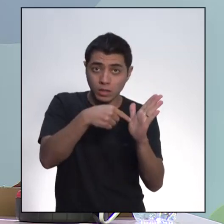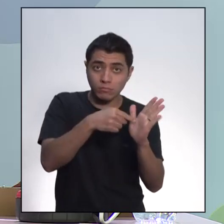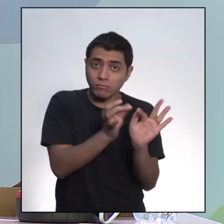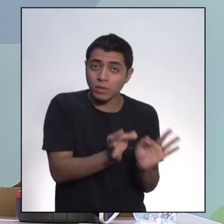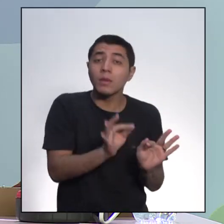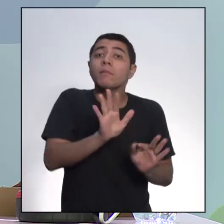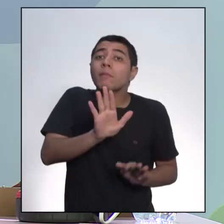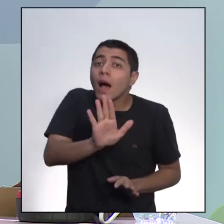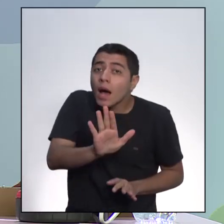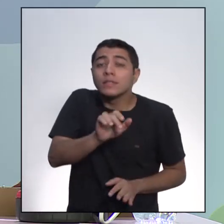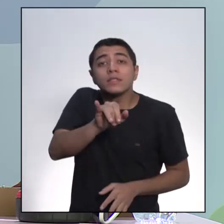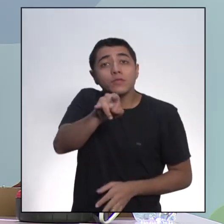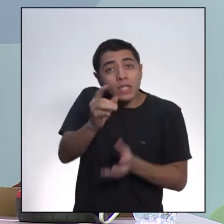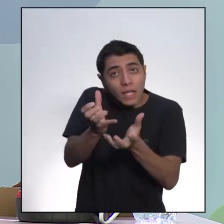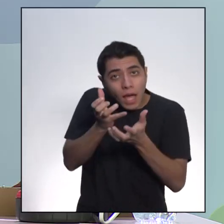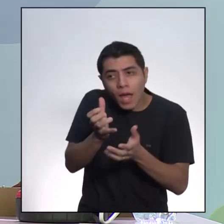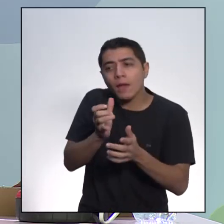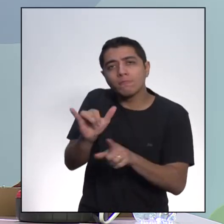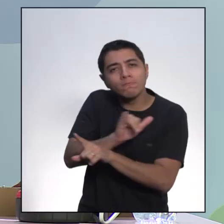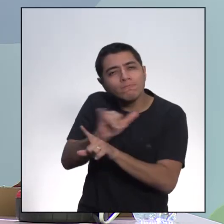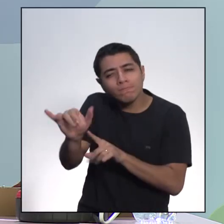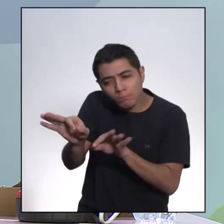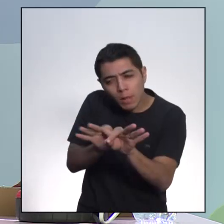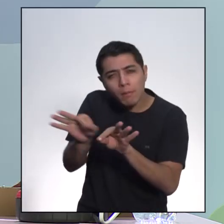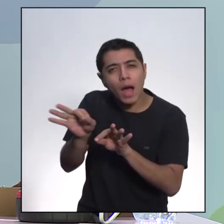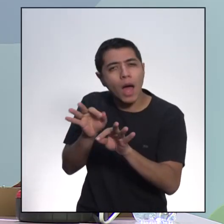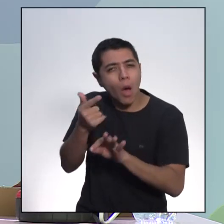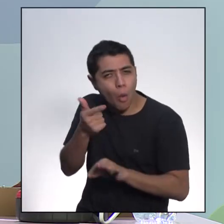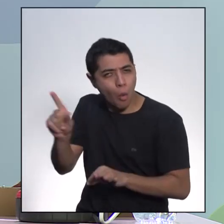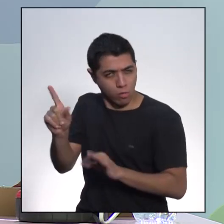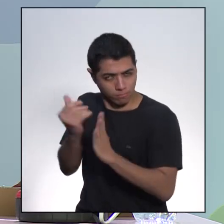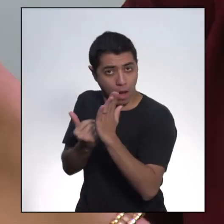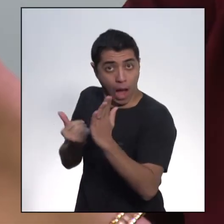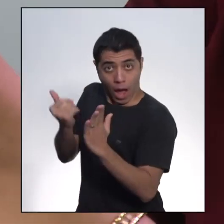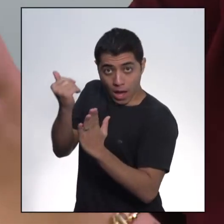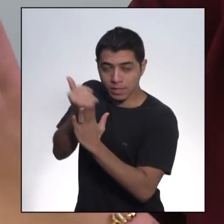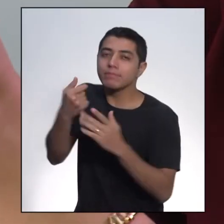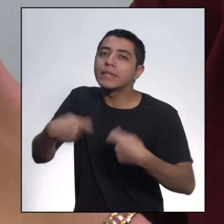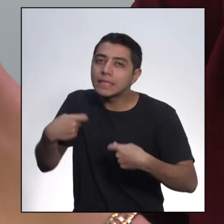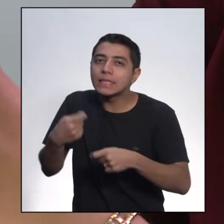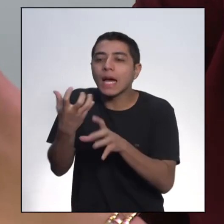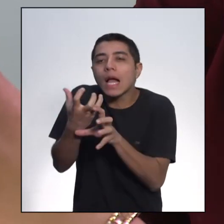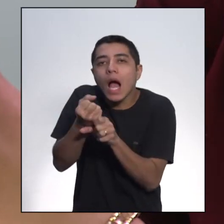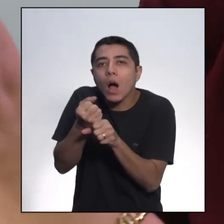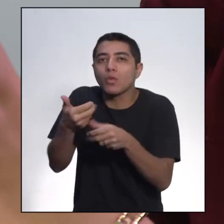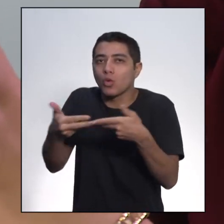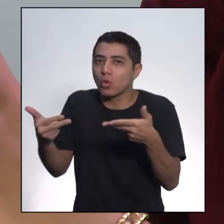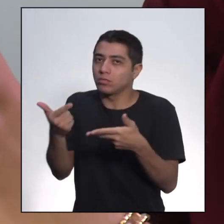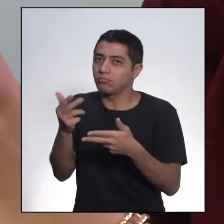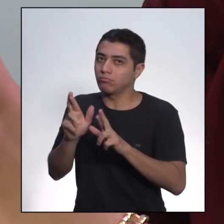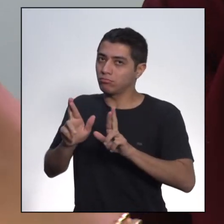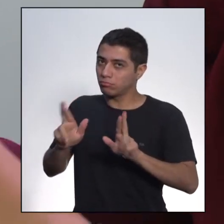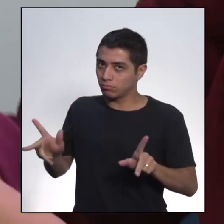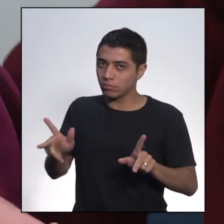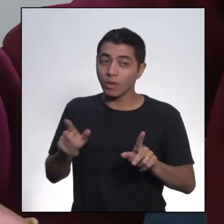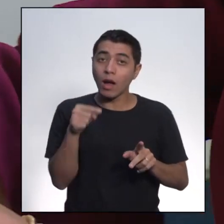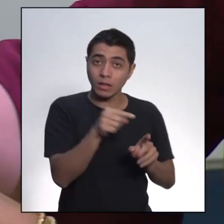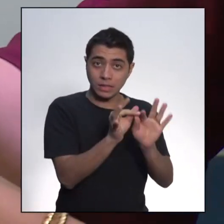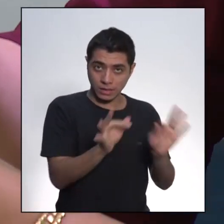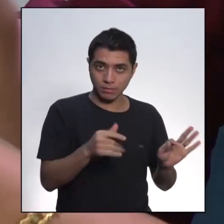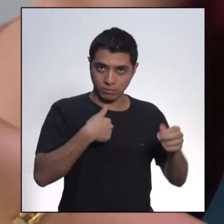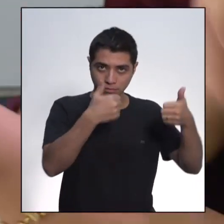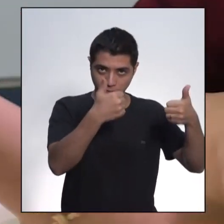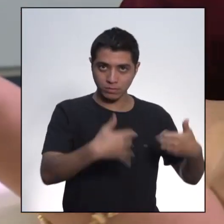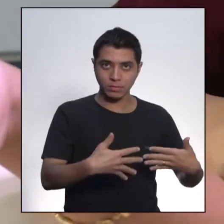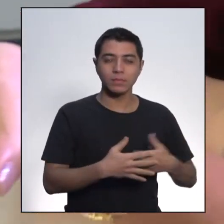outros cálculos e aprofundamento. Mas vamos lá. Então, eu tenho aqui um elástico, né? Esse elástico aqui, quando eu coloco